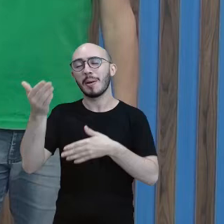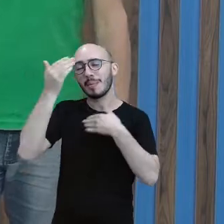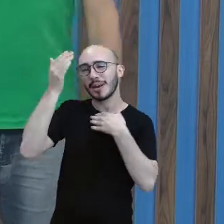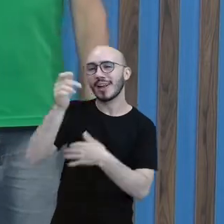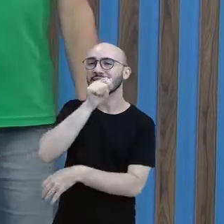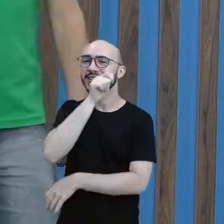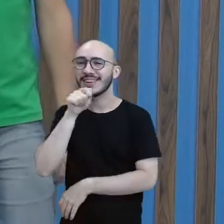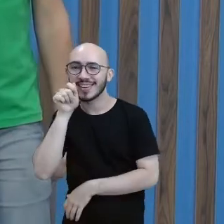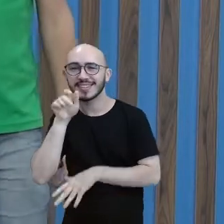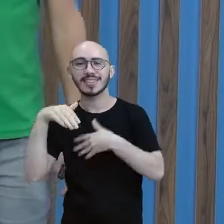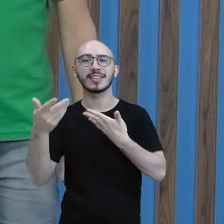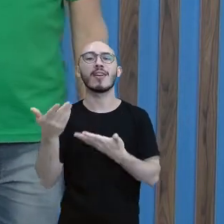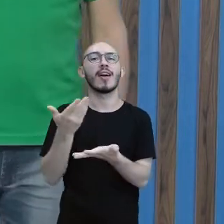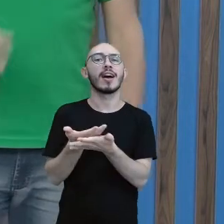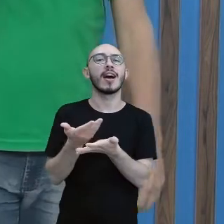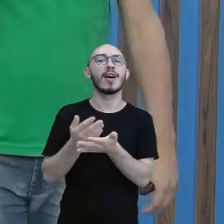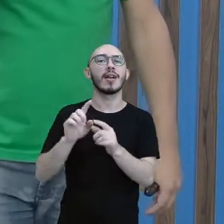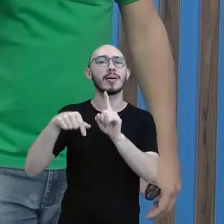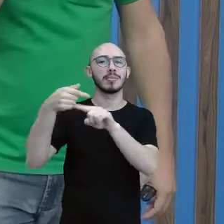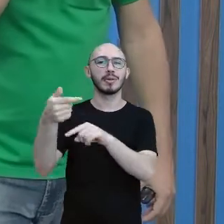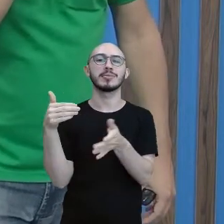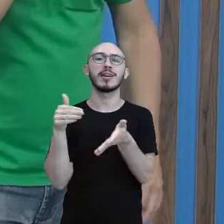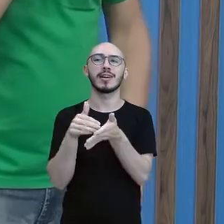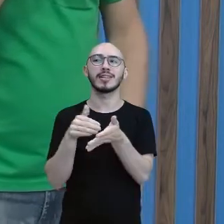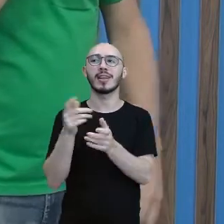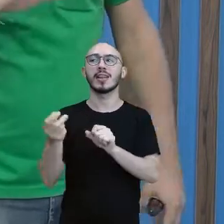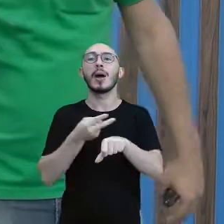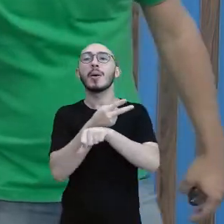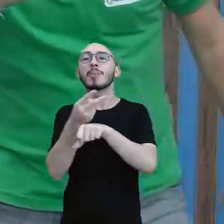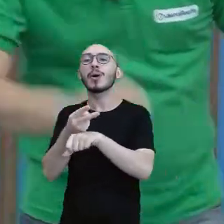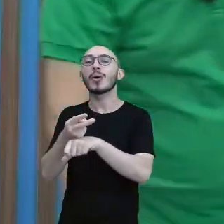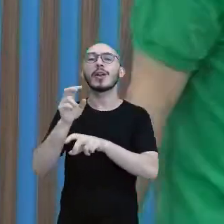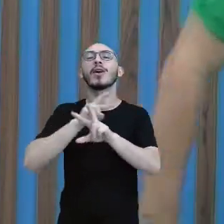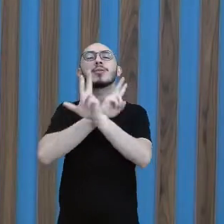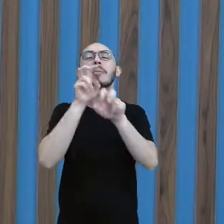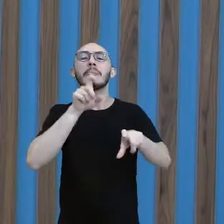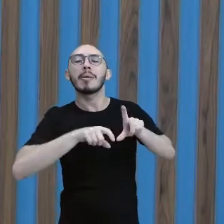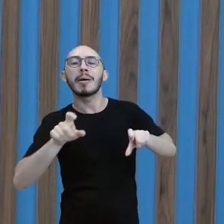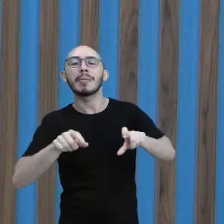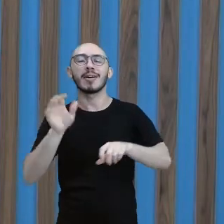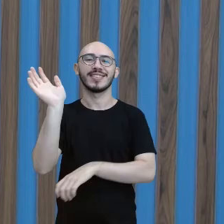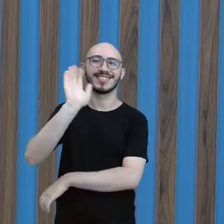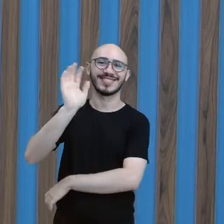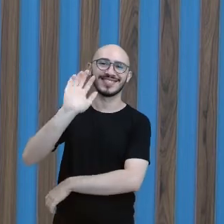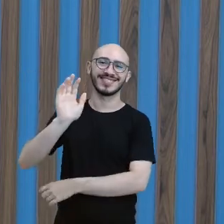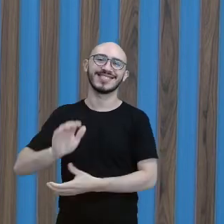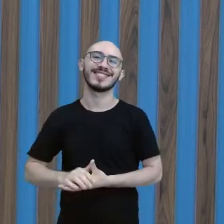Anderson. Gente, até a próxima aula. Eu vou procurar saber o que é esse tal de datilografia. Tchauzinho.